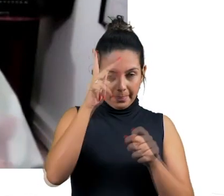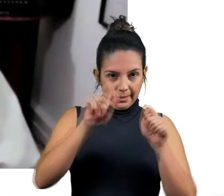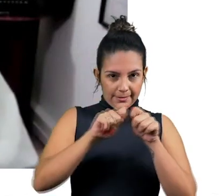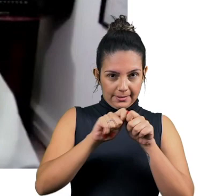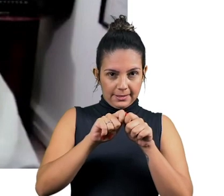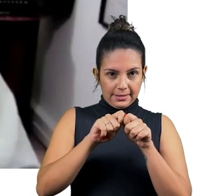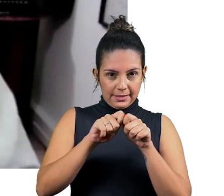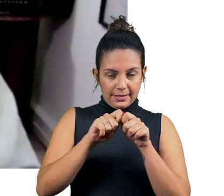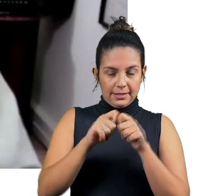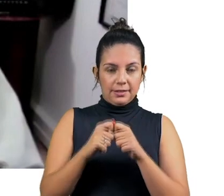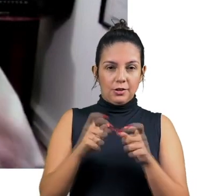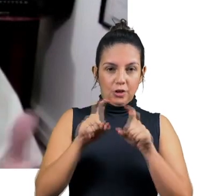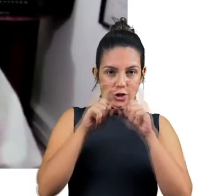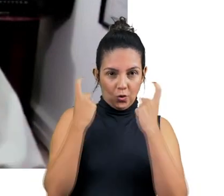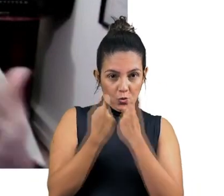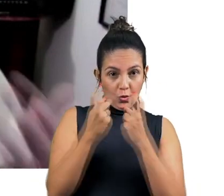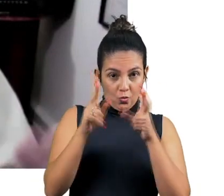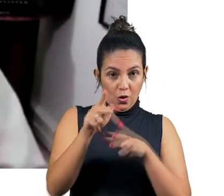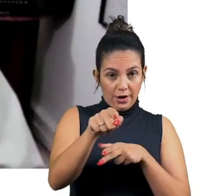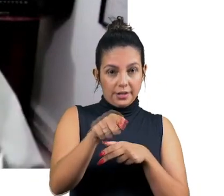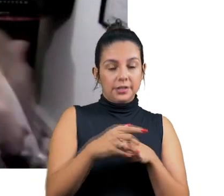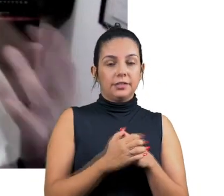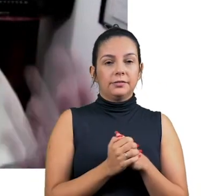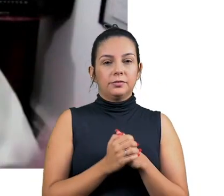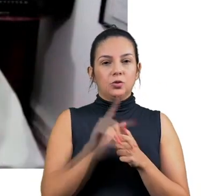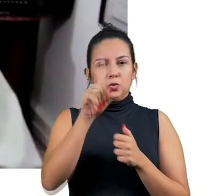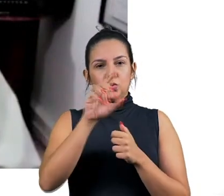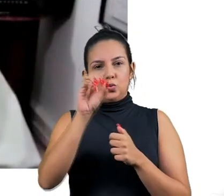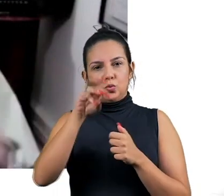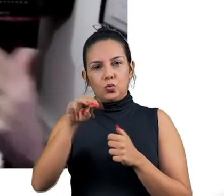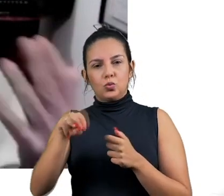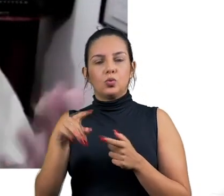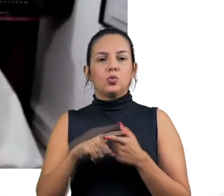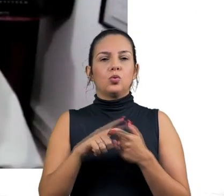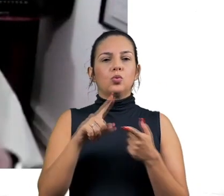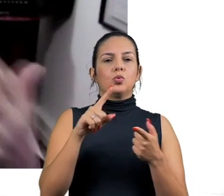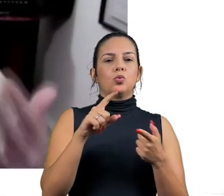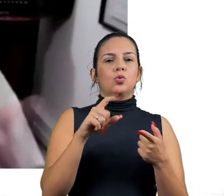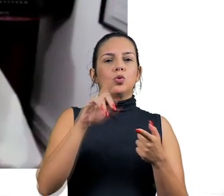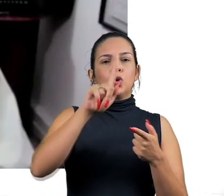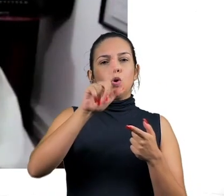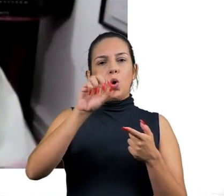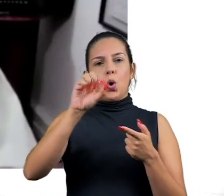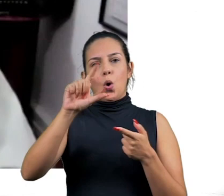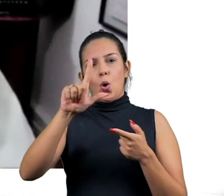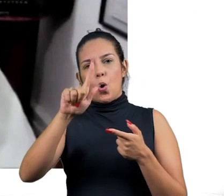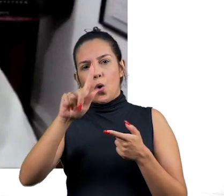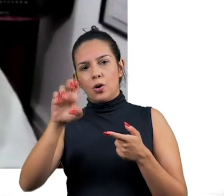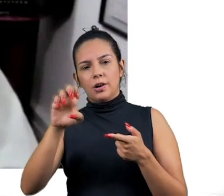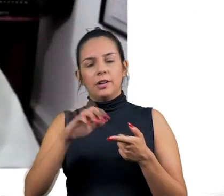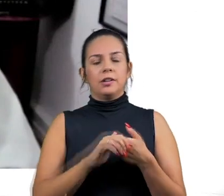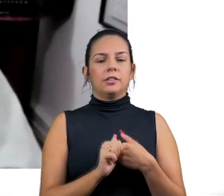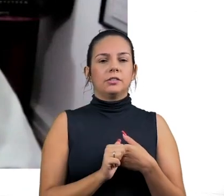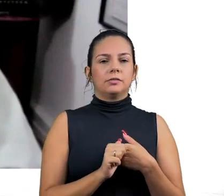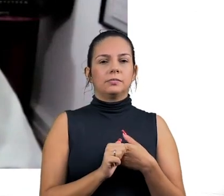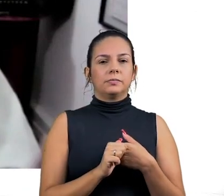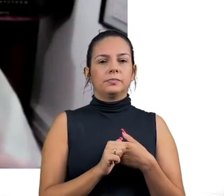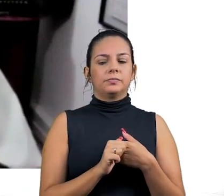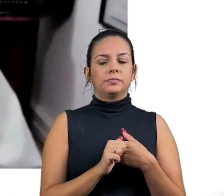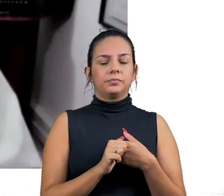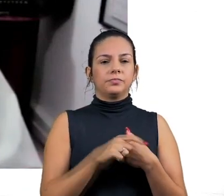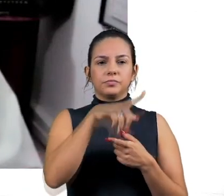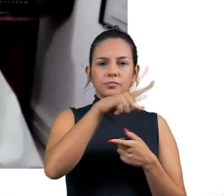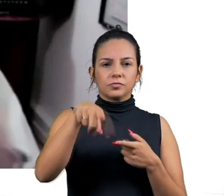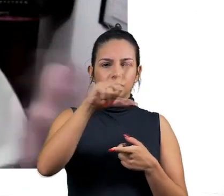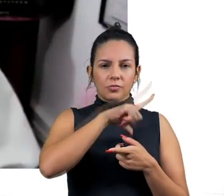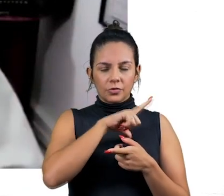fazer reuniões como essa, o Zoom e o Google Meetings, etc.,